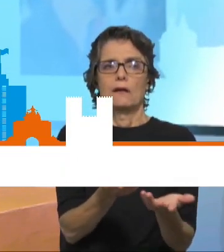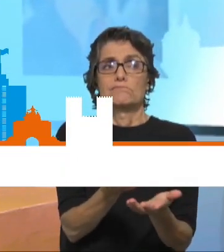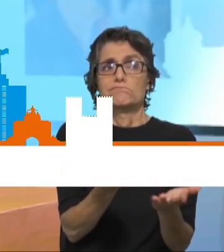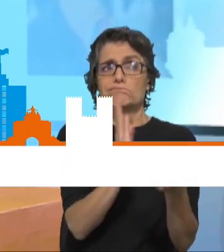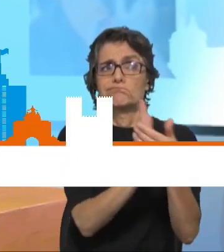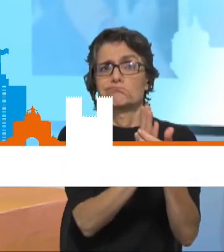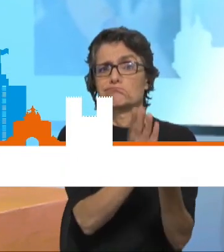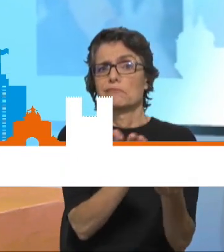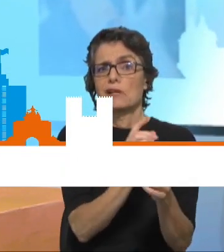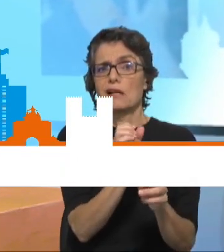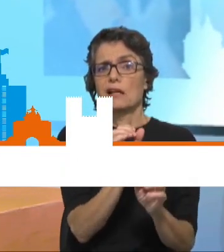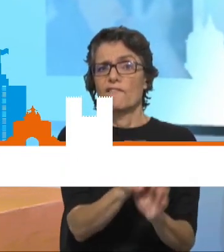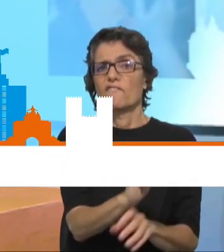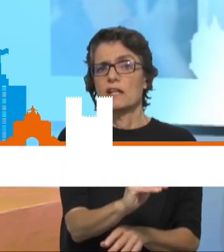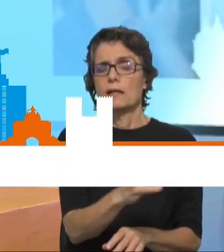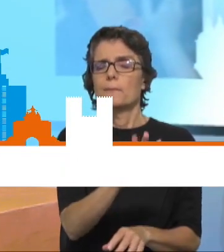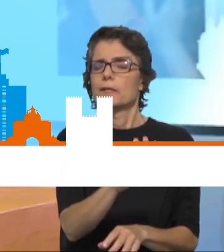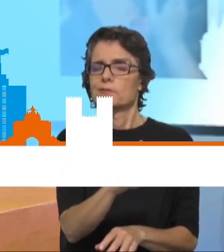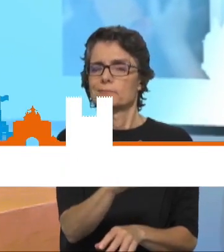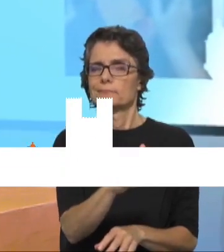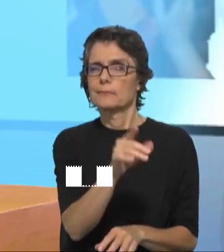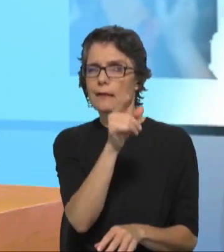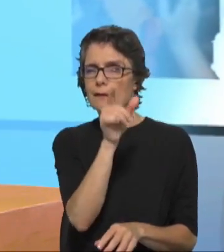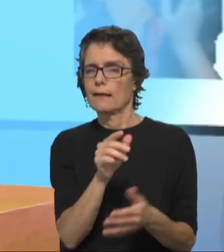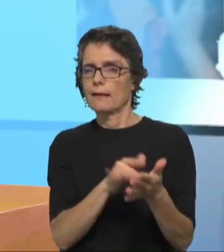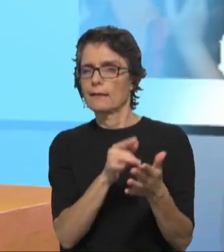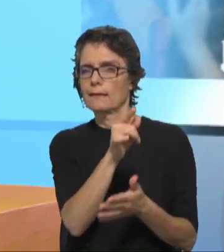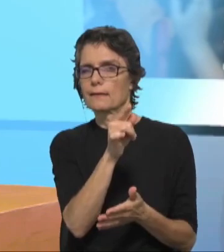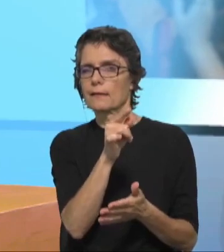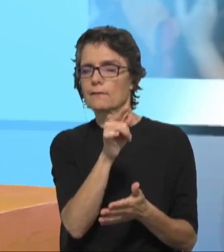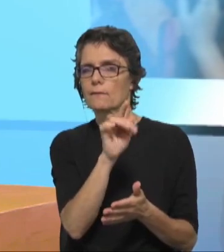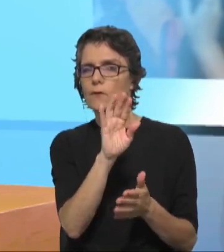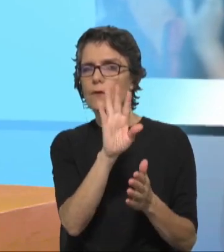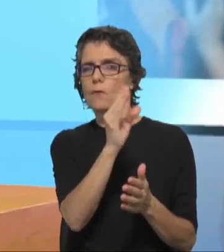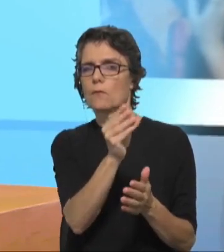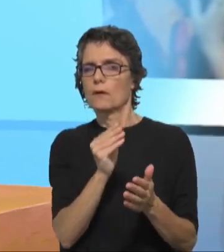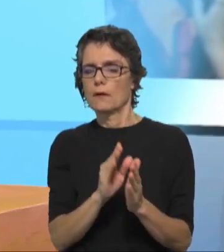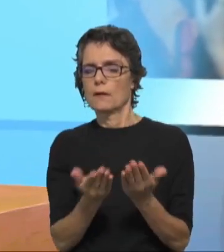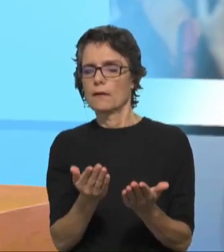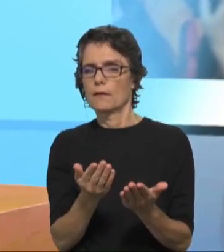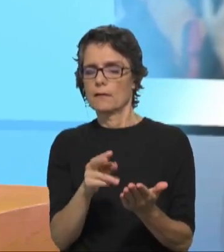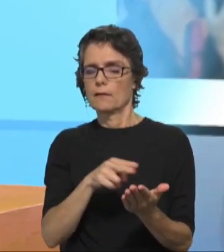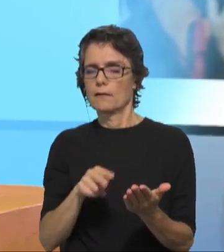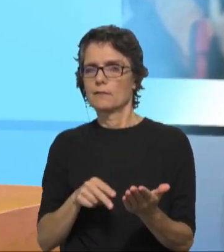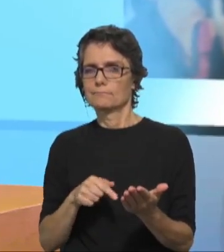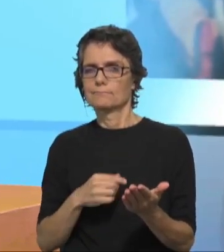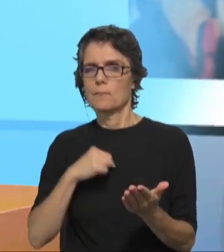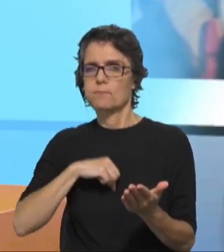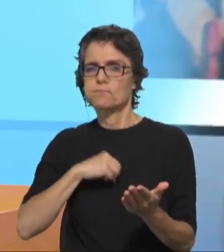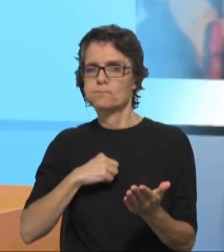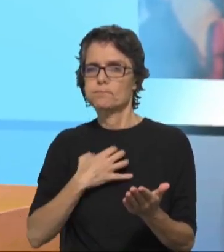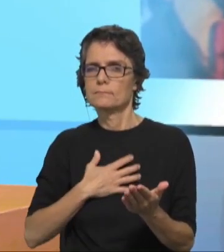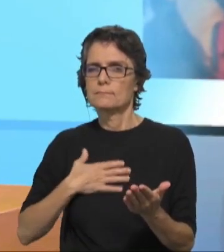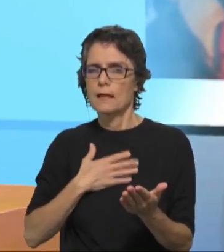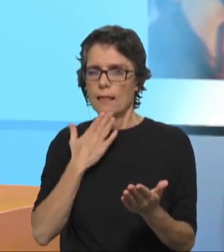a verdade é que estas inquietações são também provocações, quando são trazidas para cima da mesa e quando recorremos